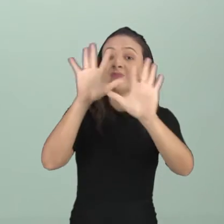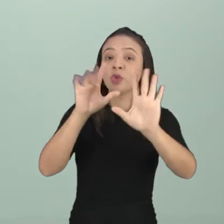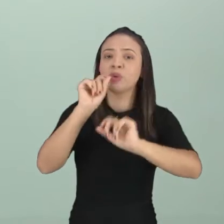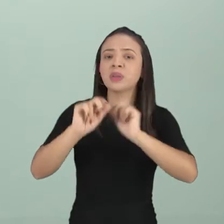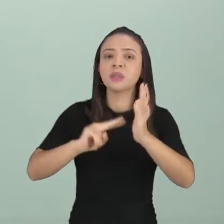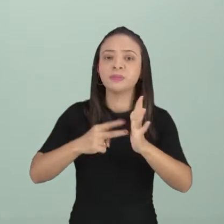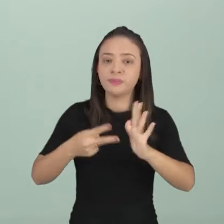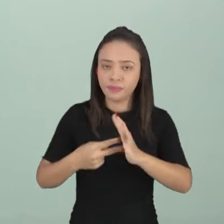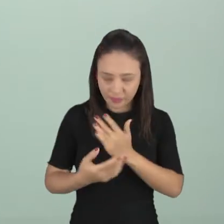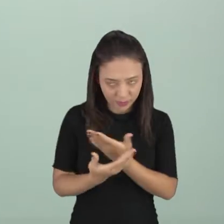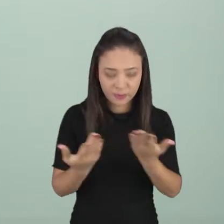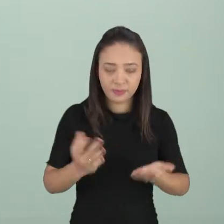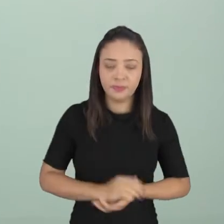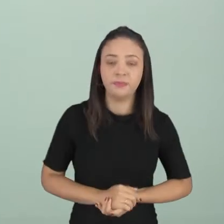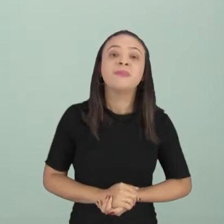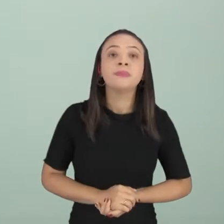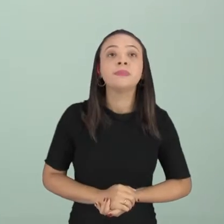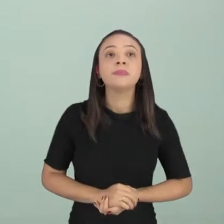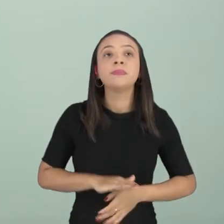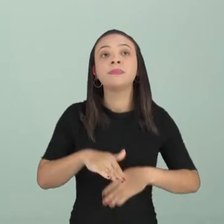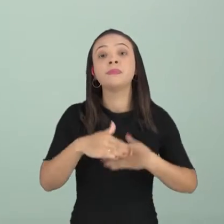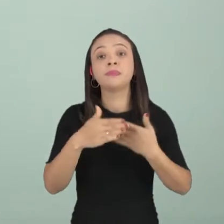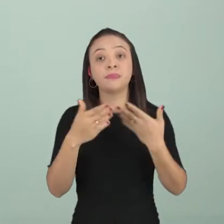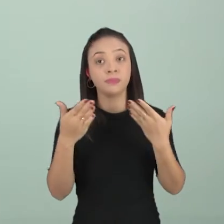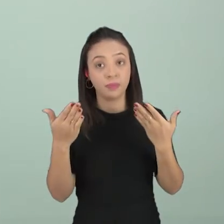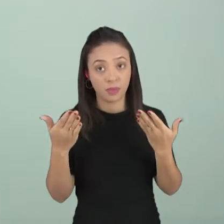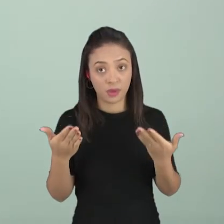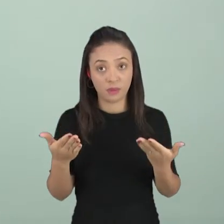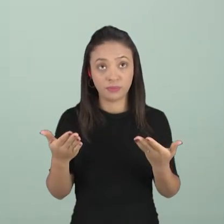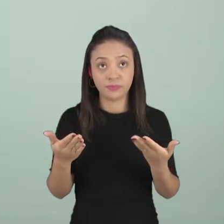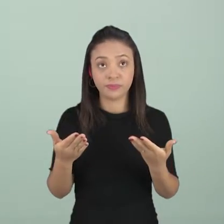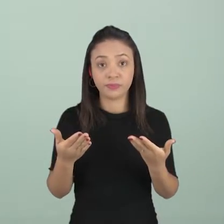que é isso para vocês, ok? Então, vamos lá.